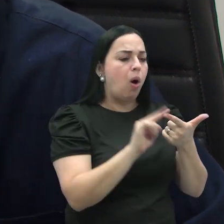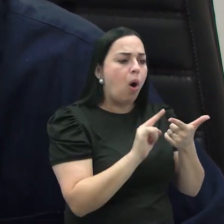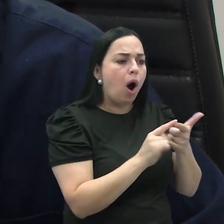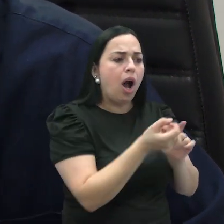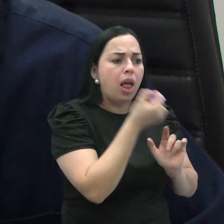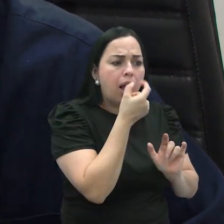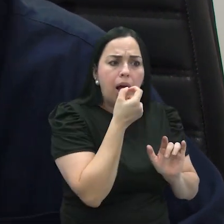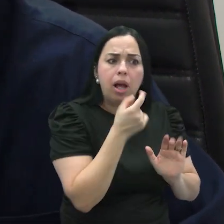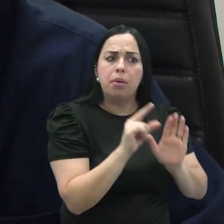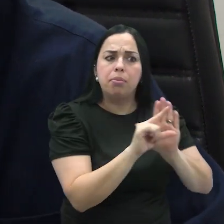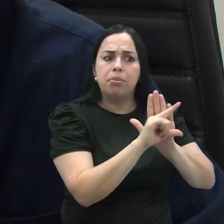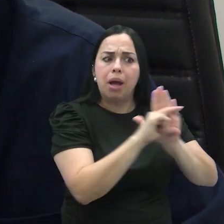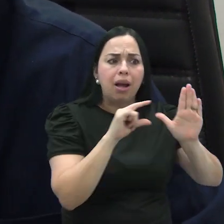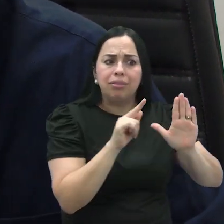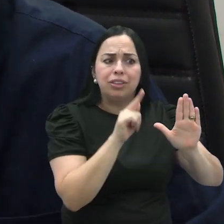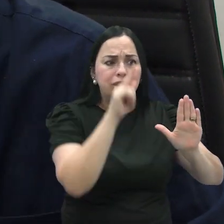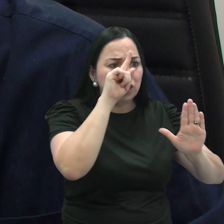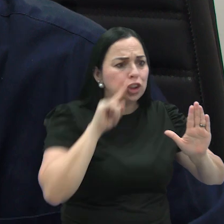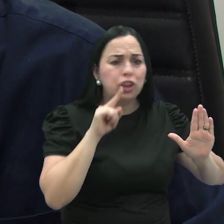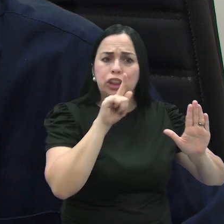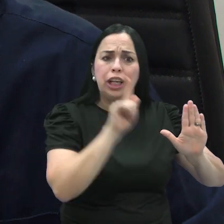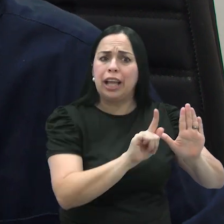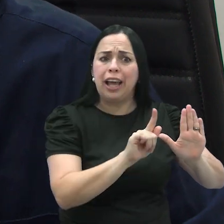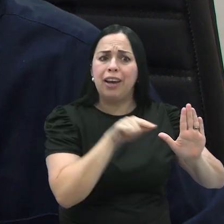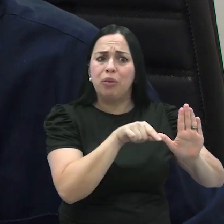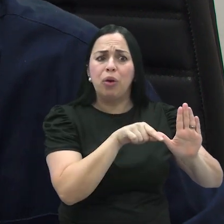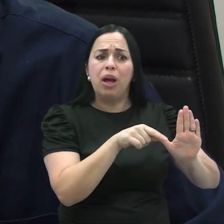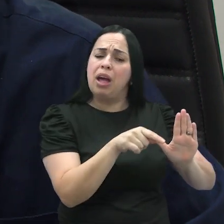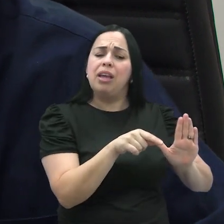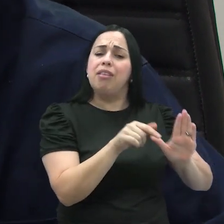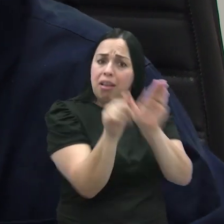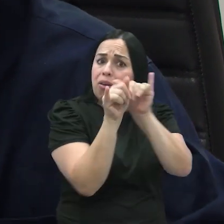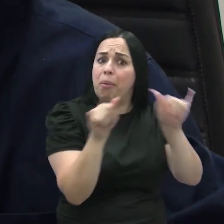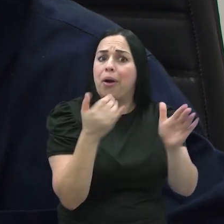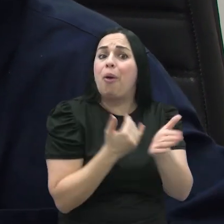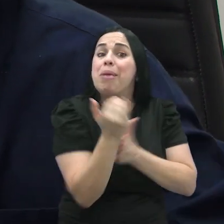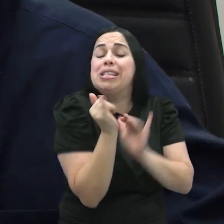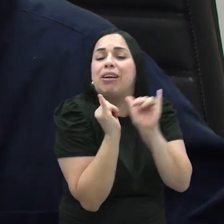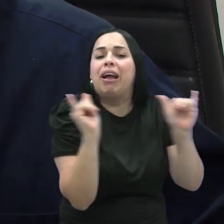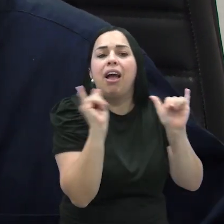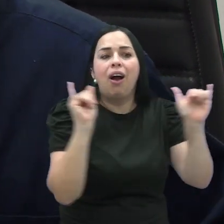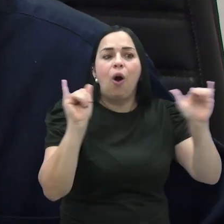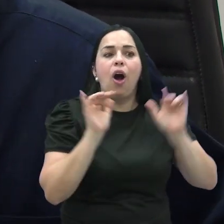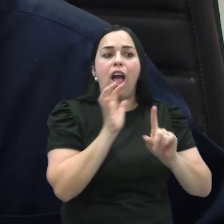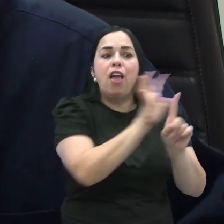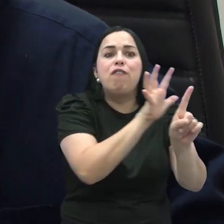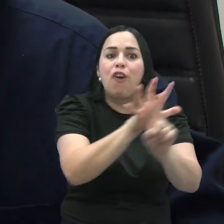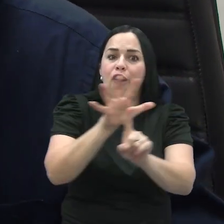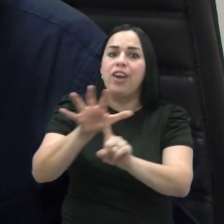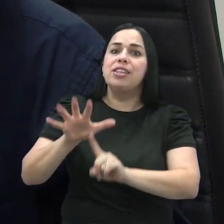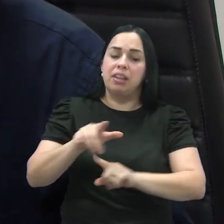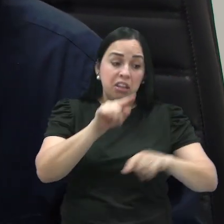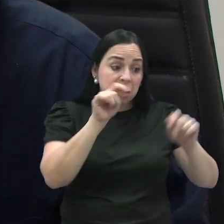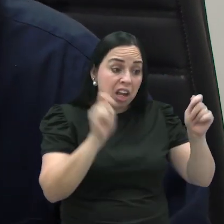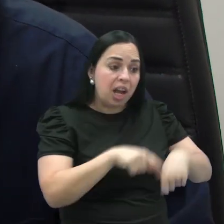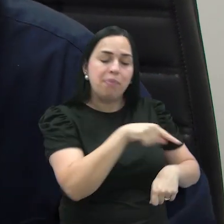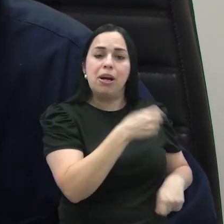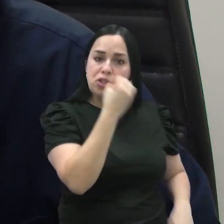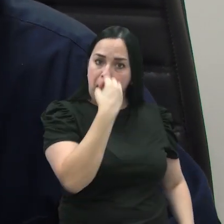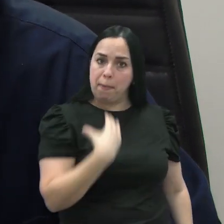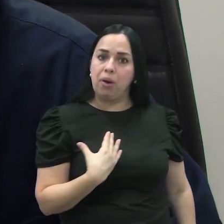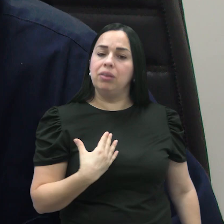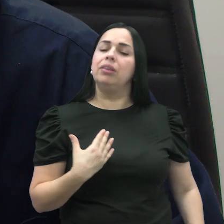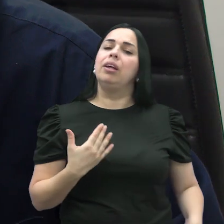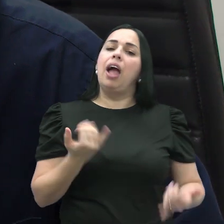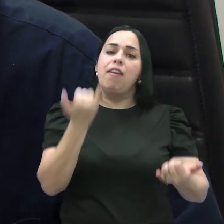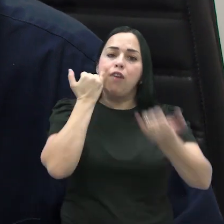os seus familiares, não, eu tomo genérico, e começa a falar para os amigos, enfim, ele acaba trazendo essa